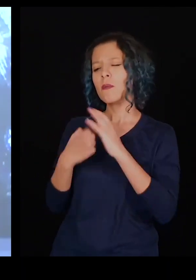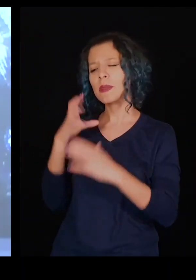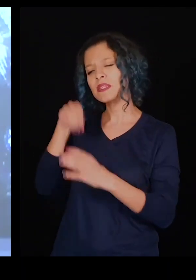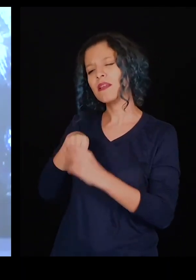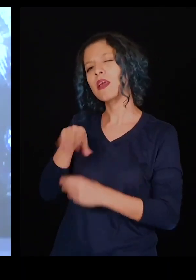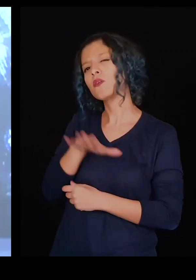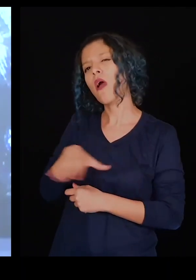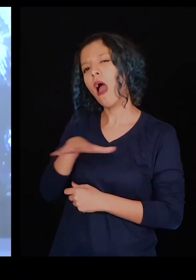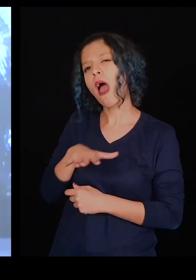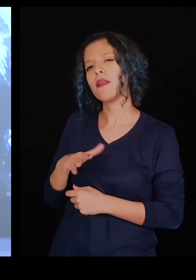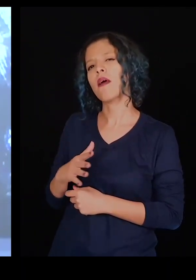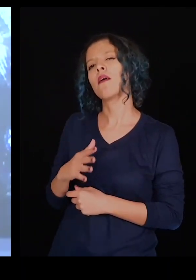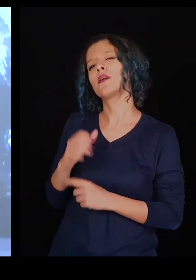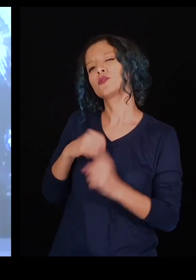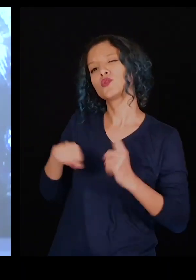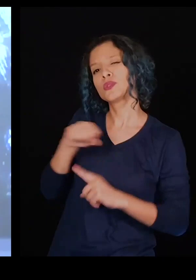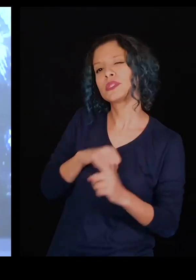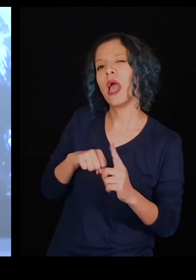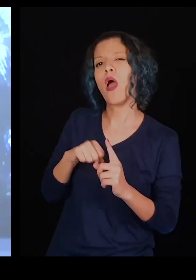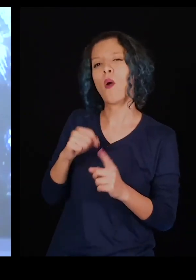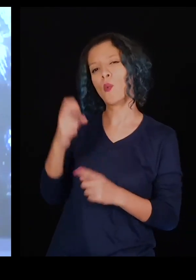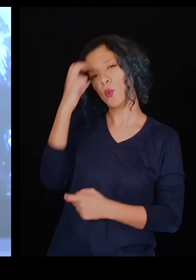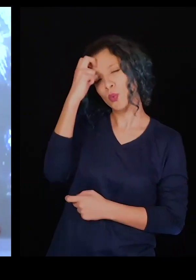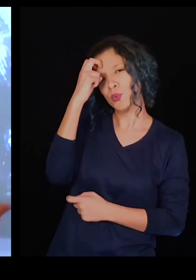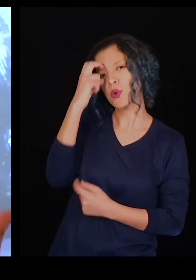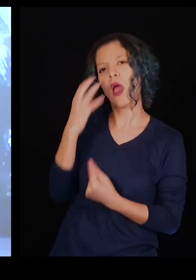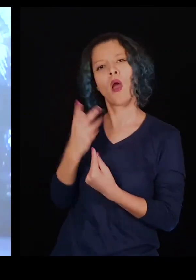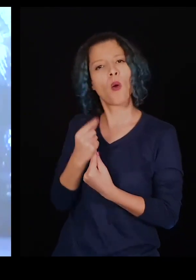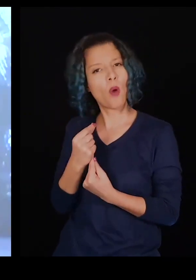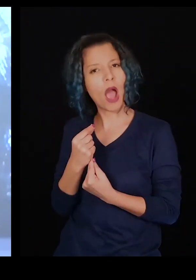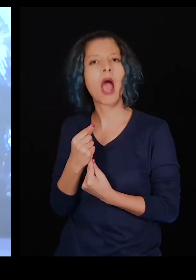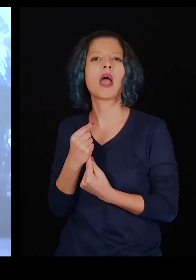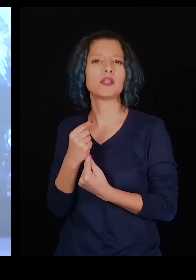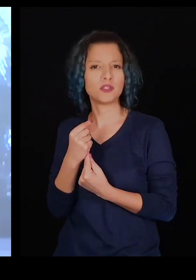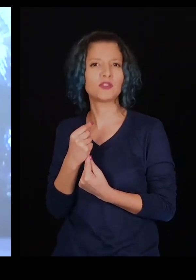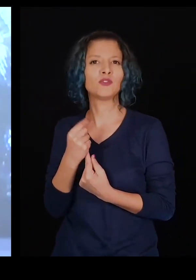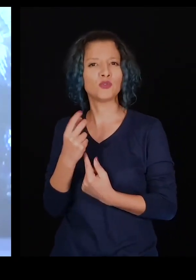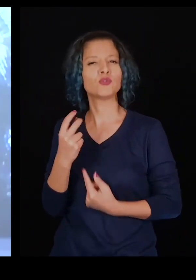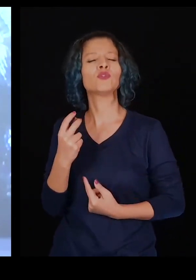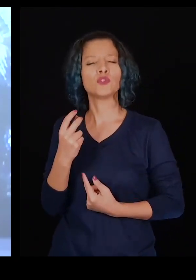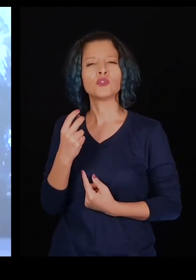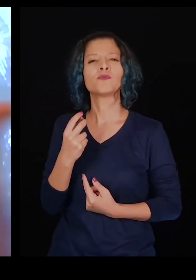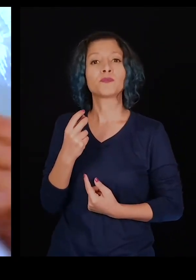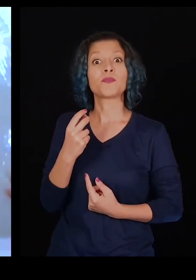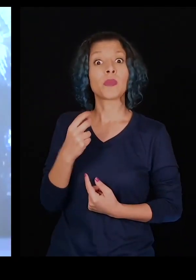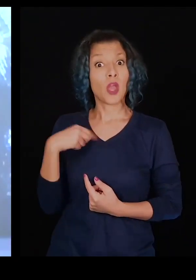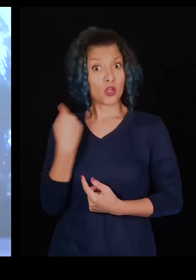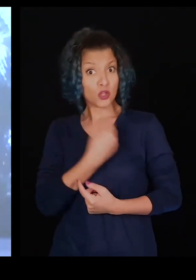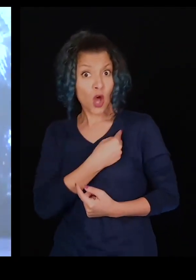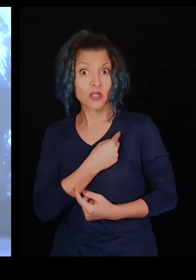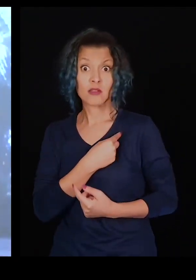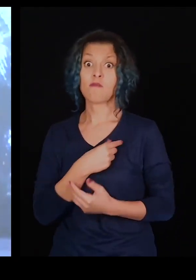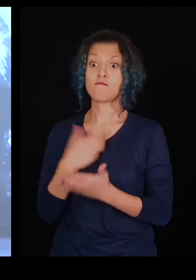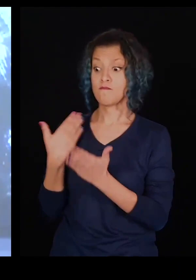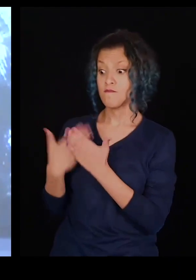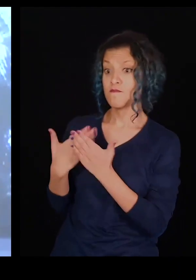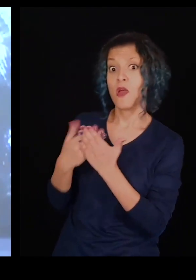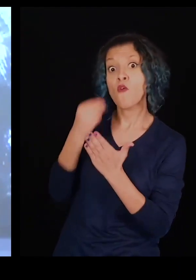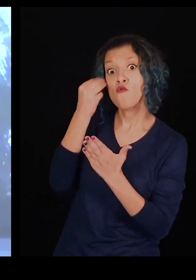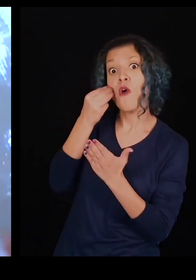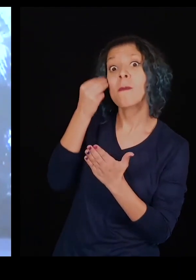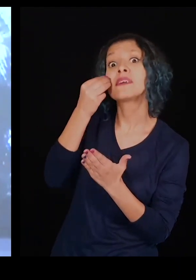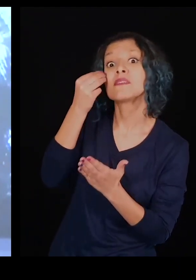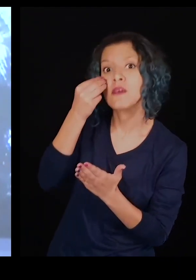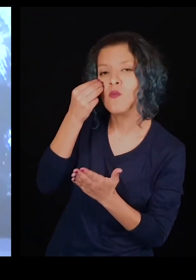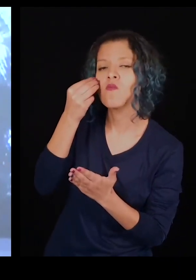nessas áreas de arte e cultura, até pela própria natureza da nossa formação, eu acho que a gente contribui muitas